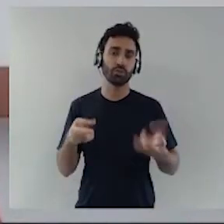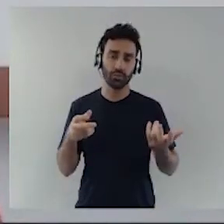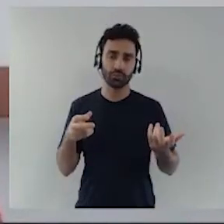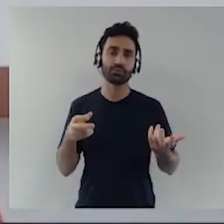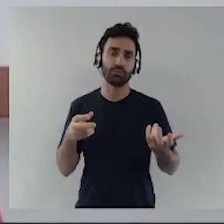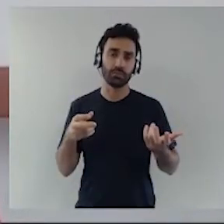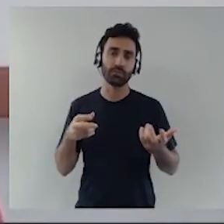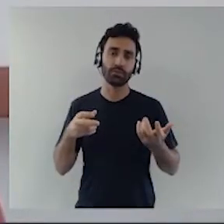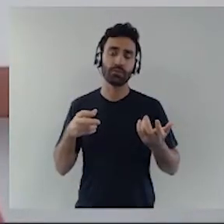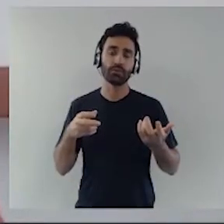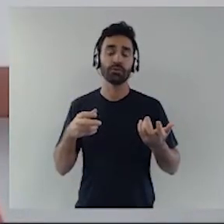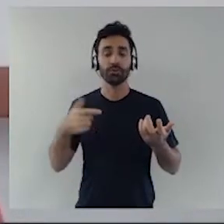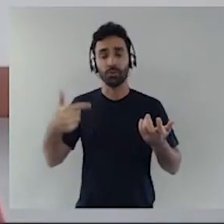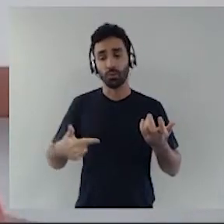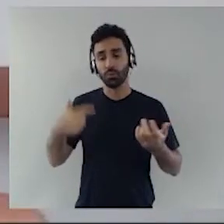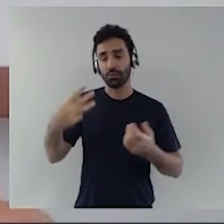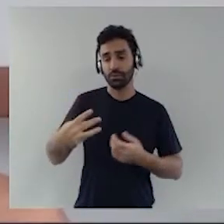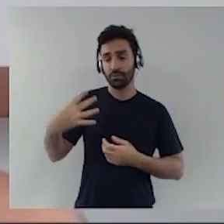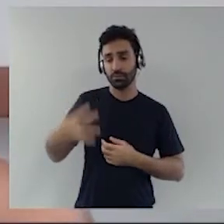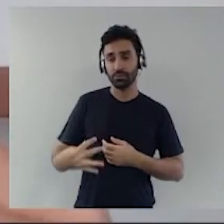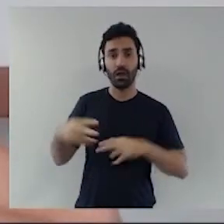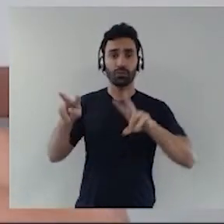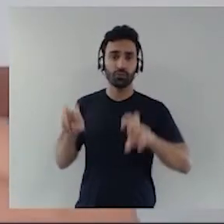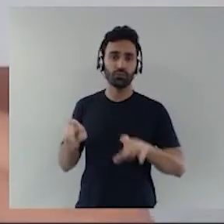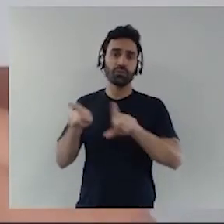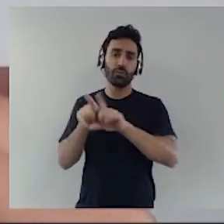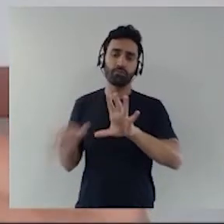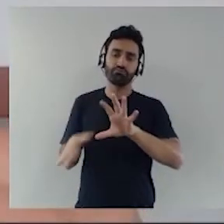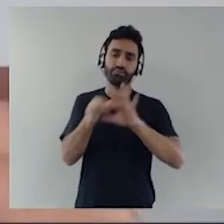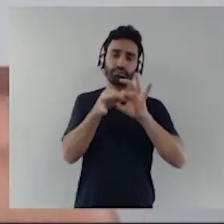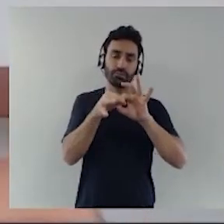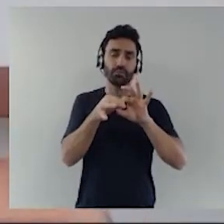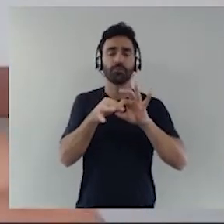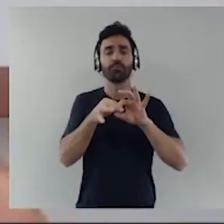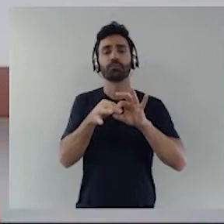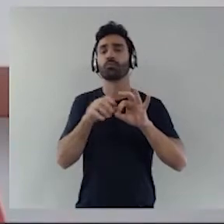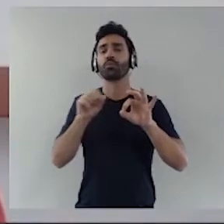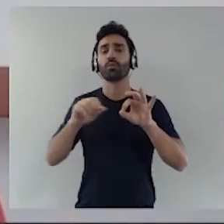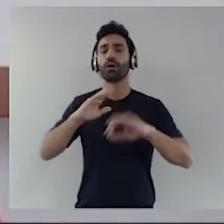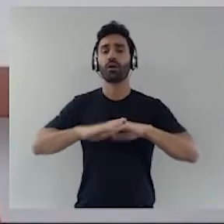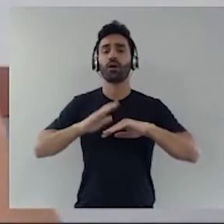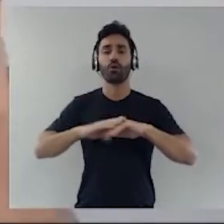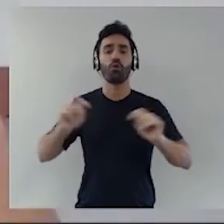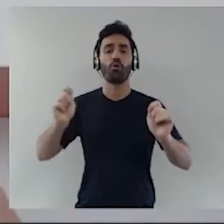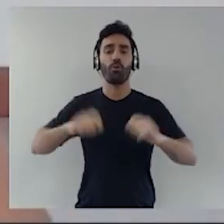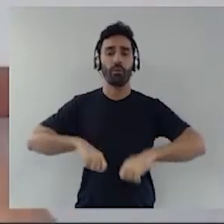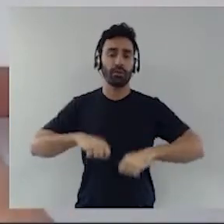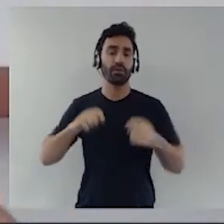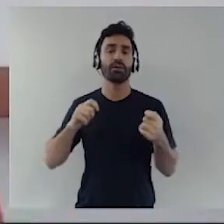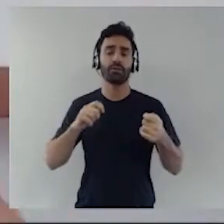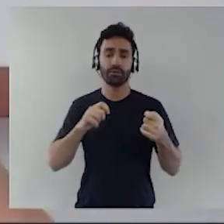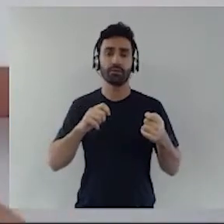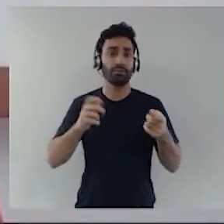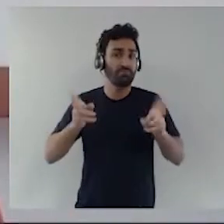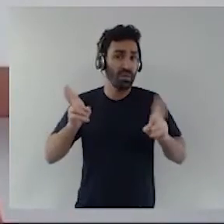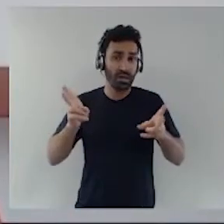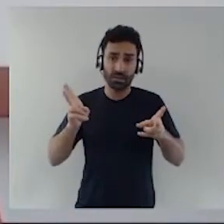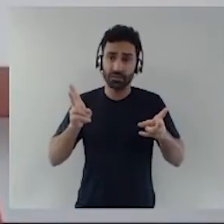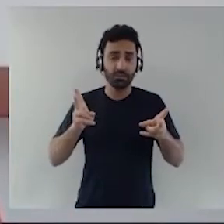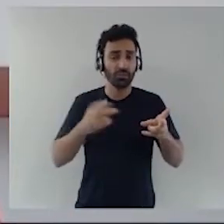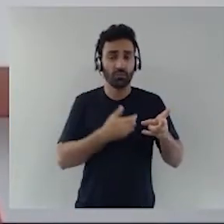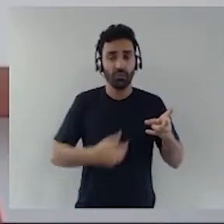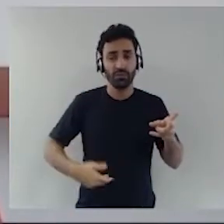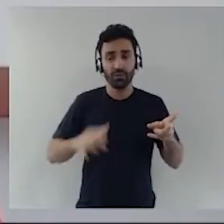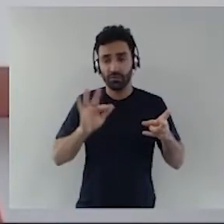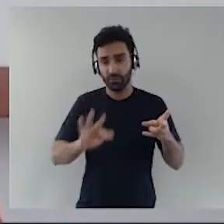vieram a reboque um deles está relacionado a competência comum da união estados distrito